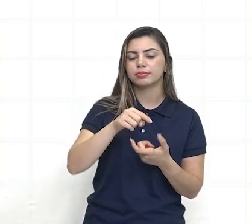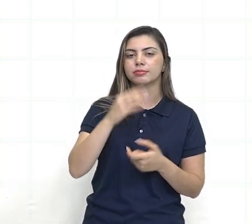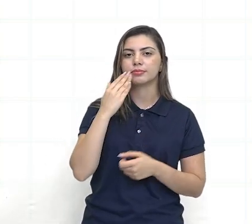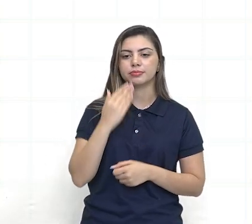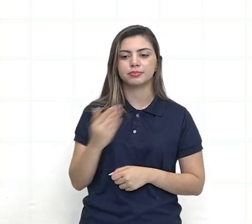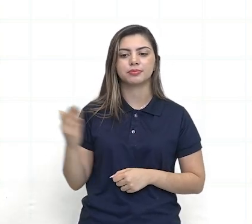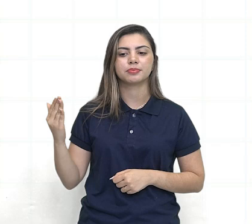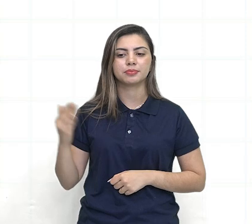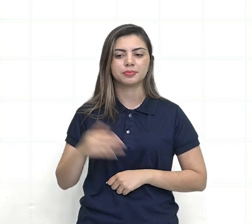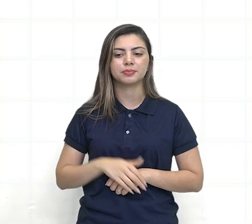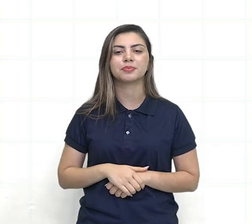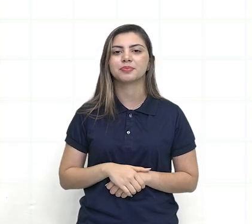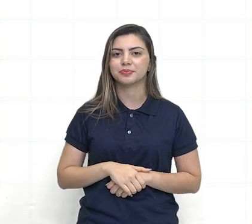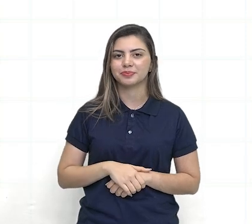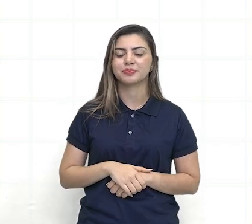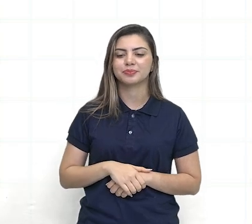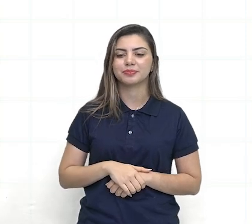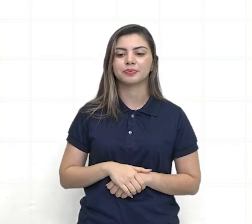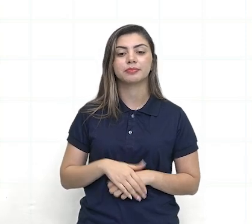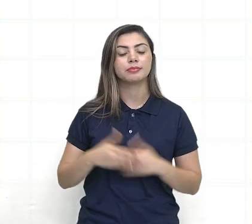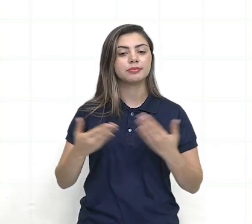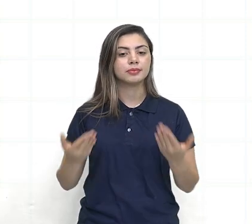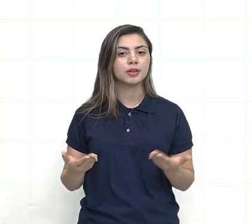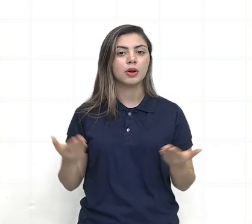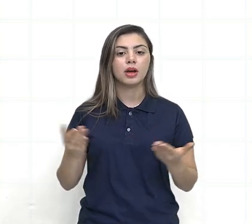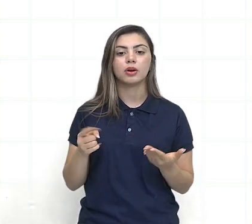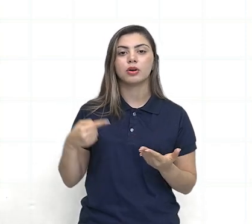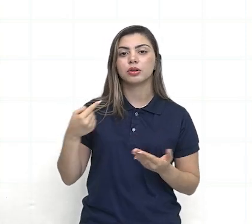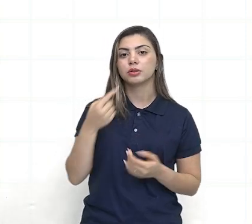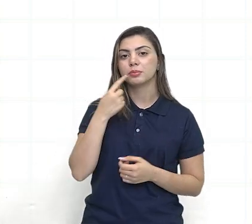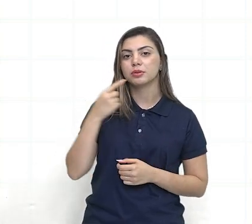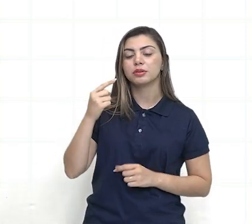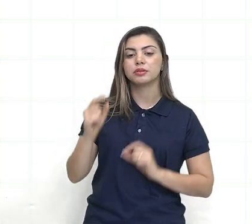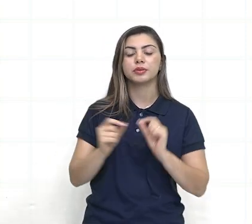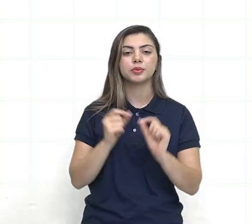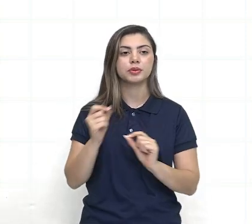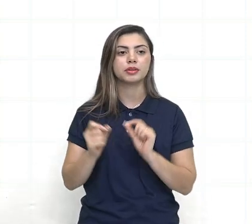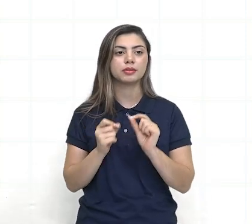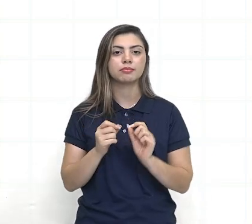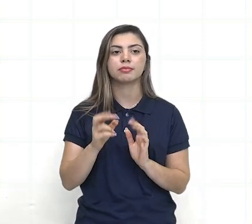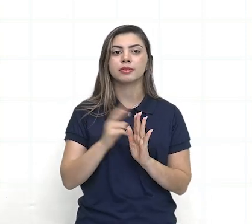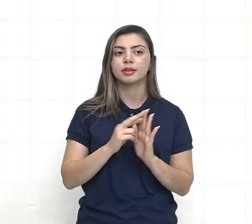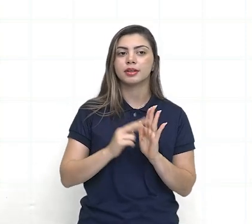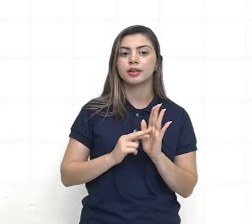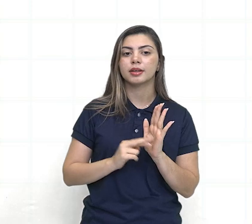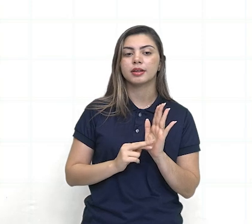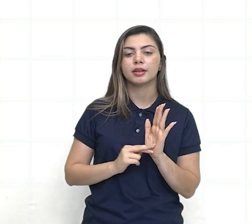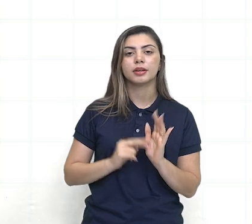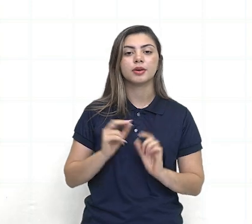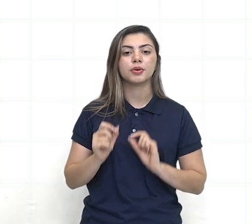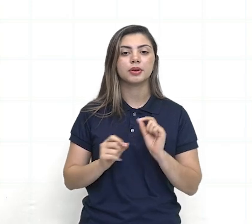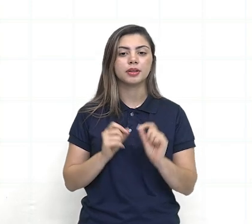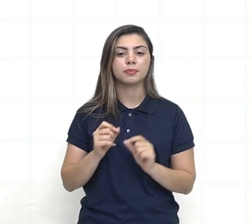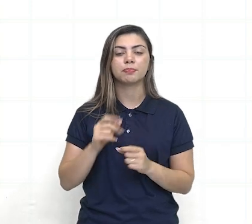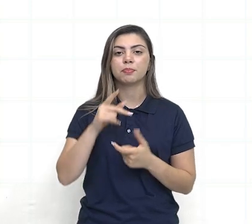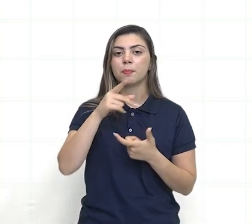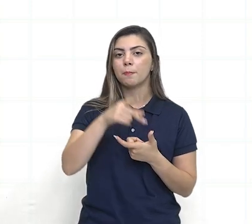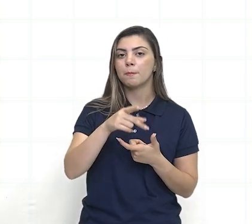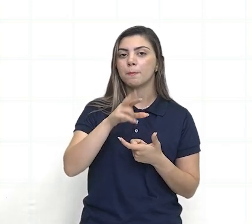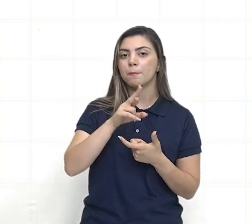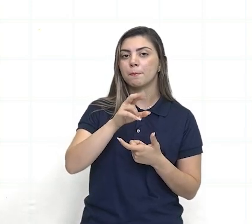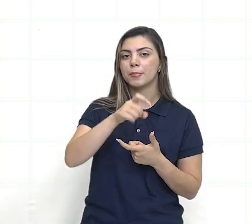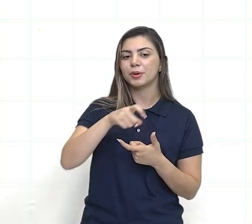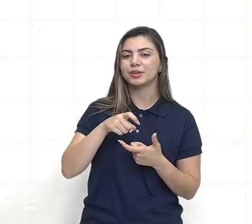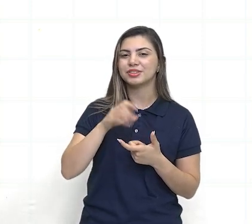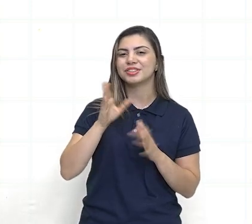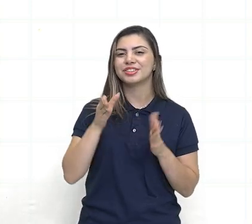sílaba tônica. Muito bem. Agora nós vamos ver a regra das proparoxítonas,